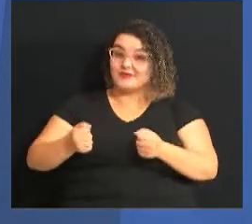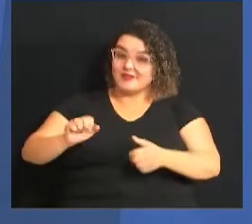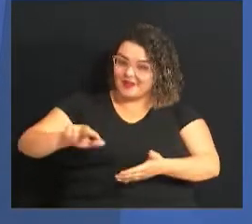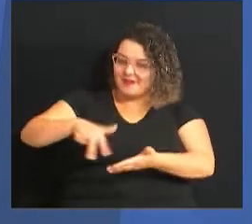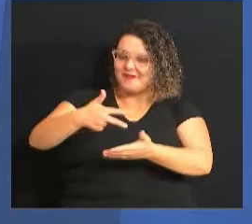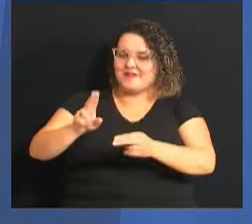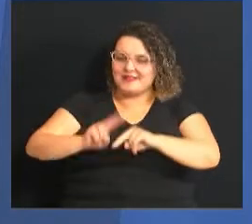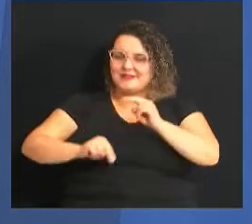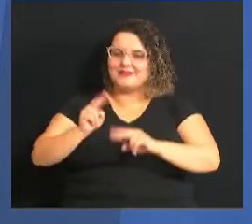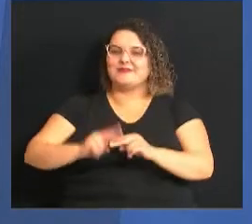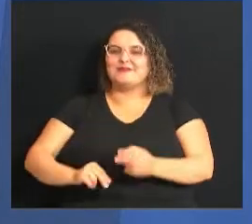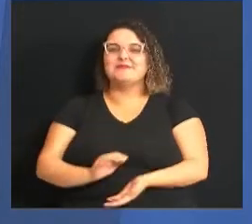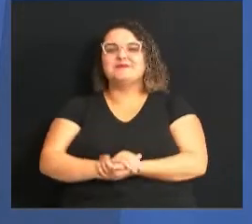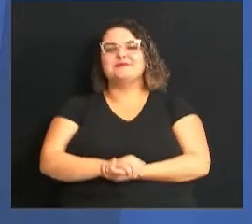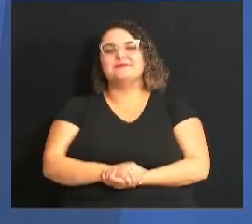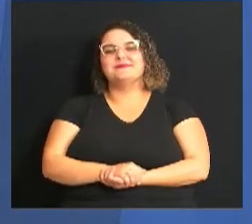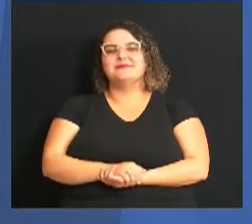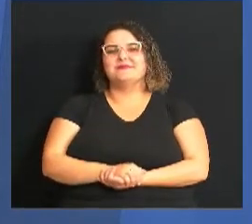solidária.